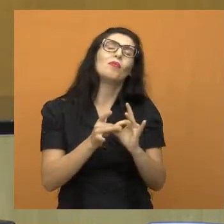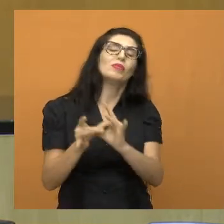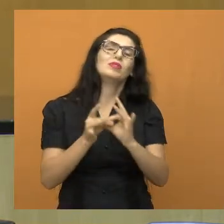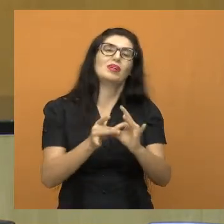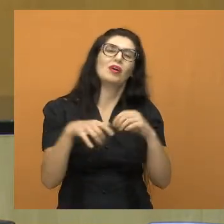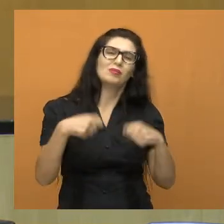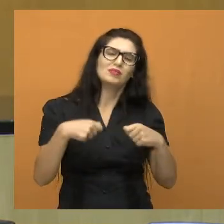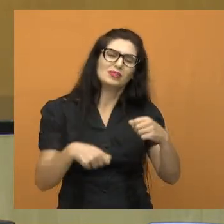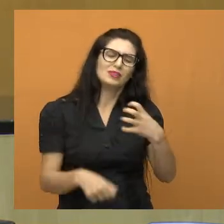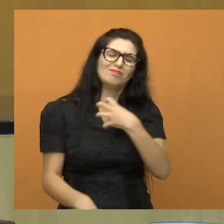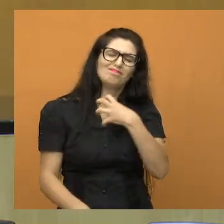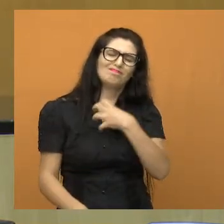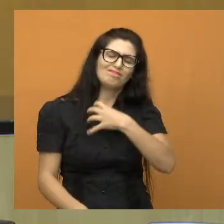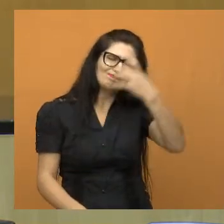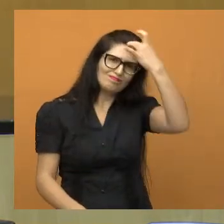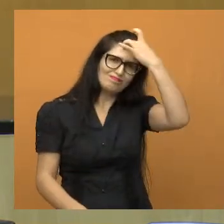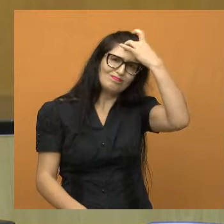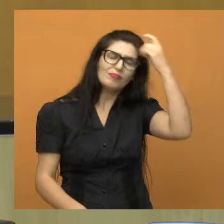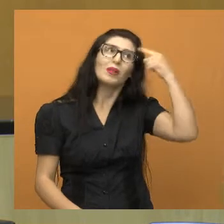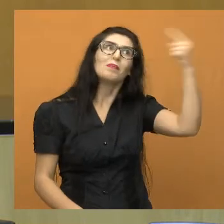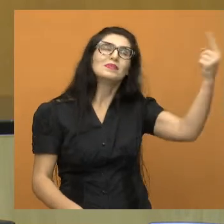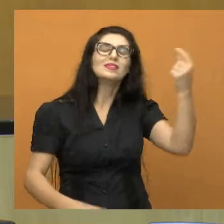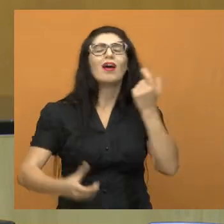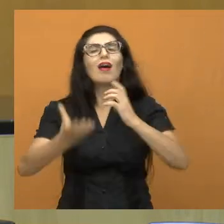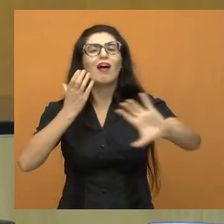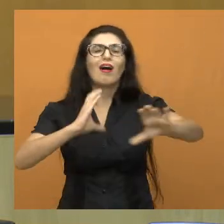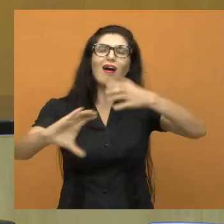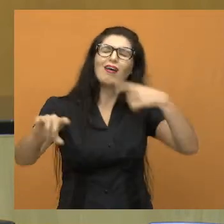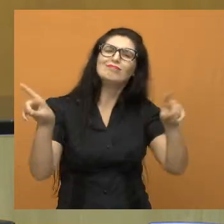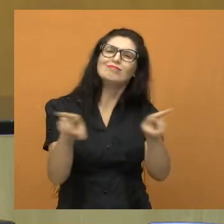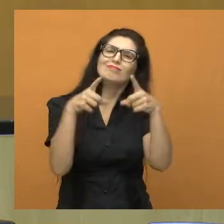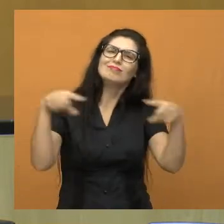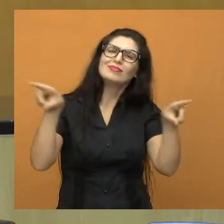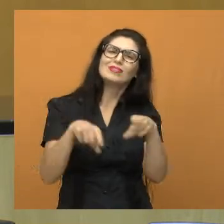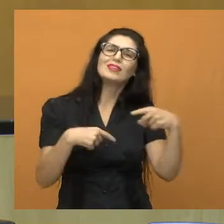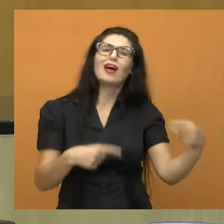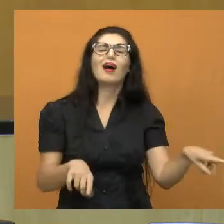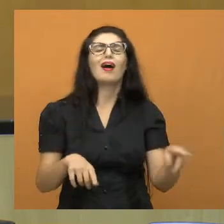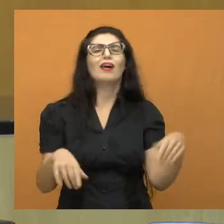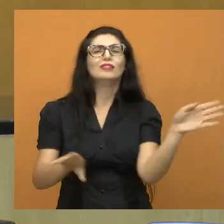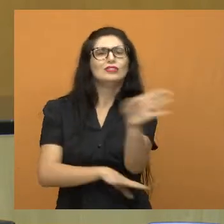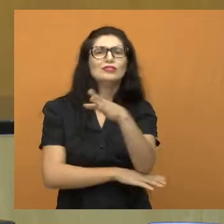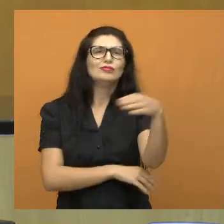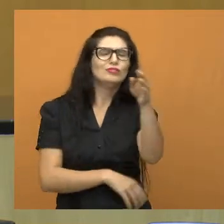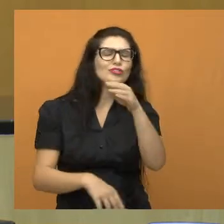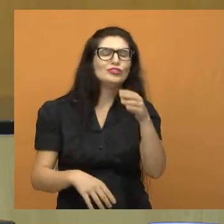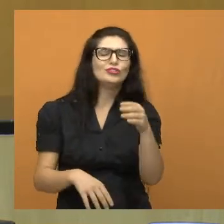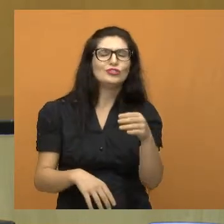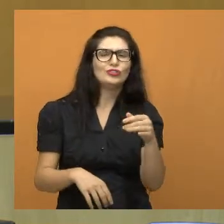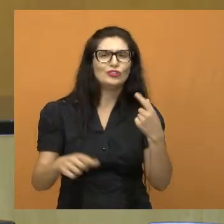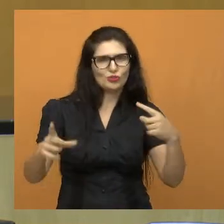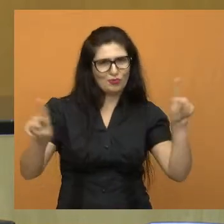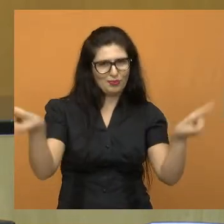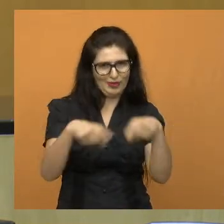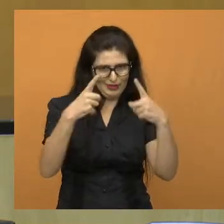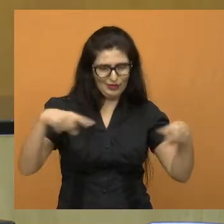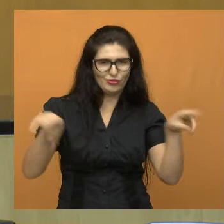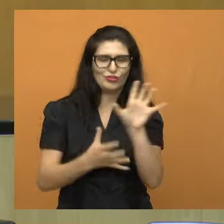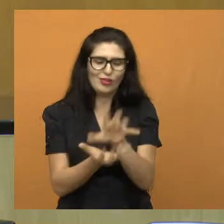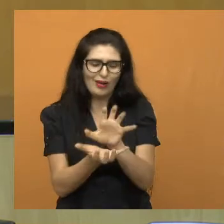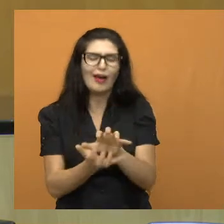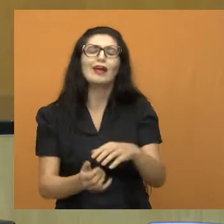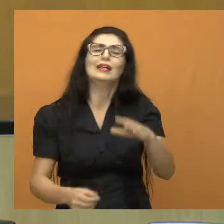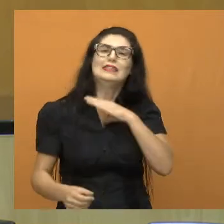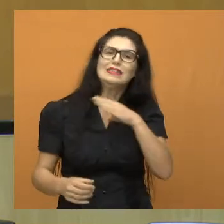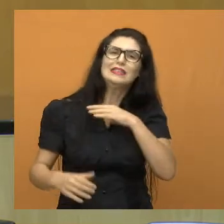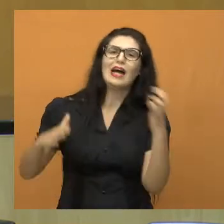pensando, quando nós cantávamos o hino de Jacareí, cidades de indústria, de